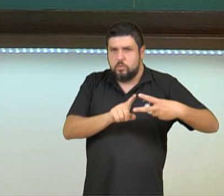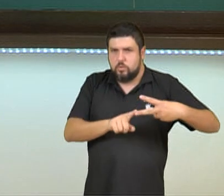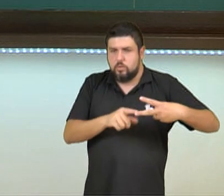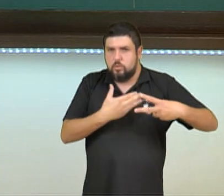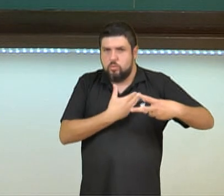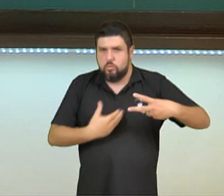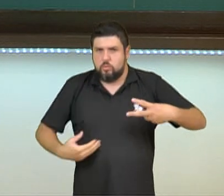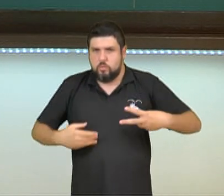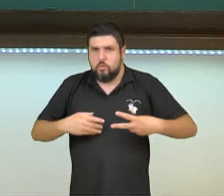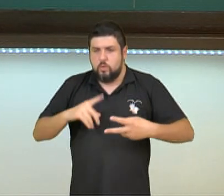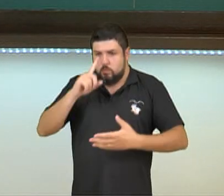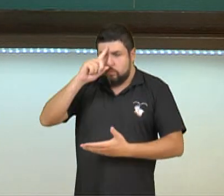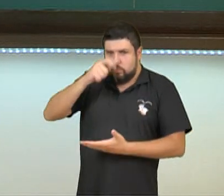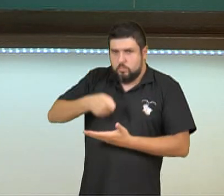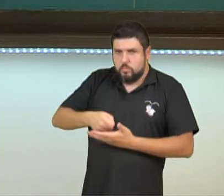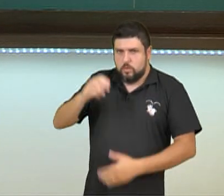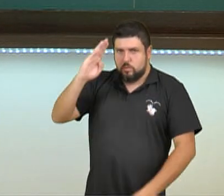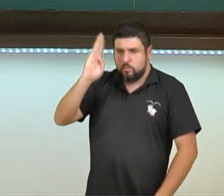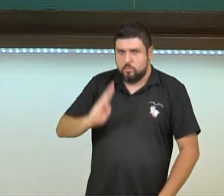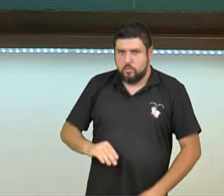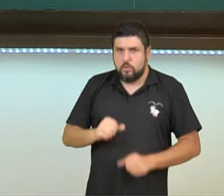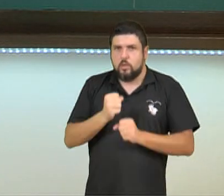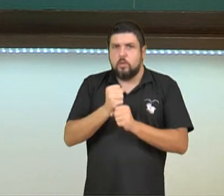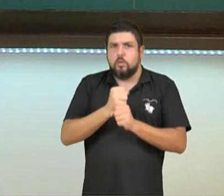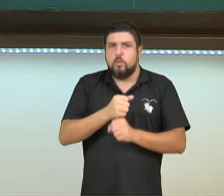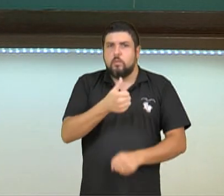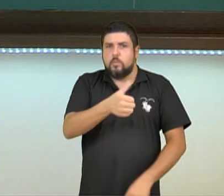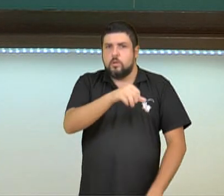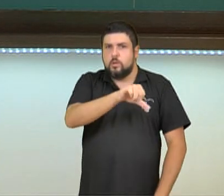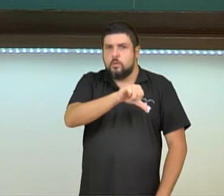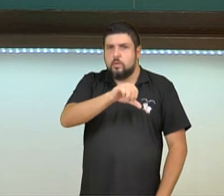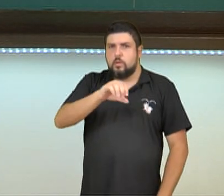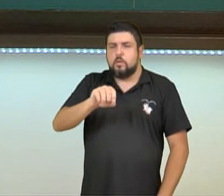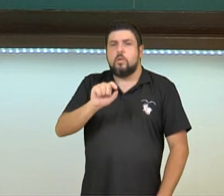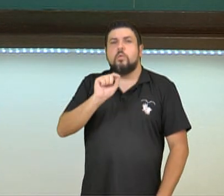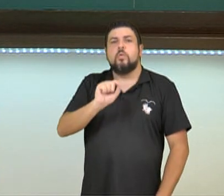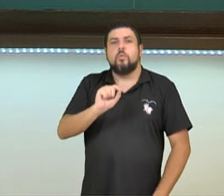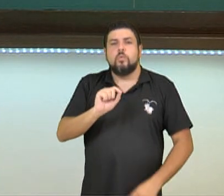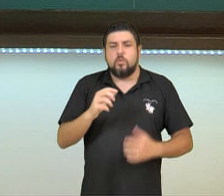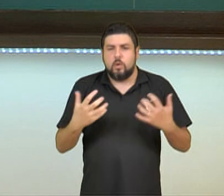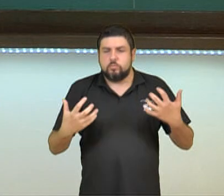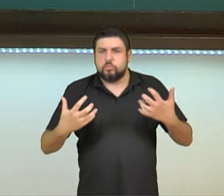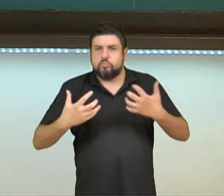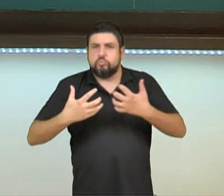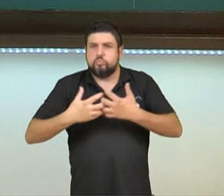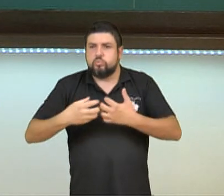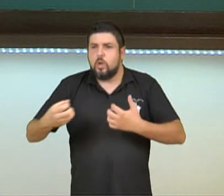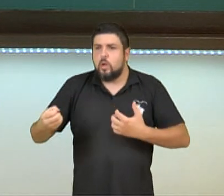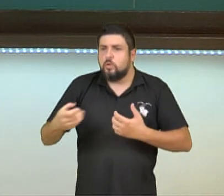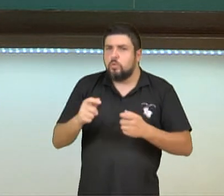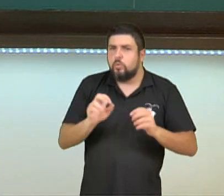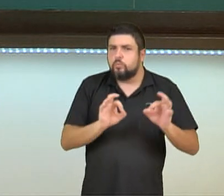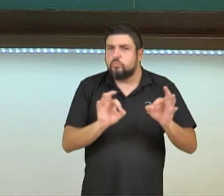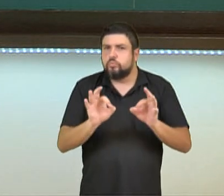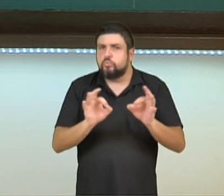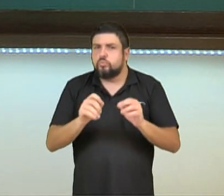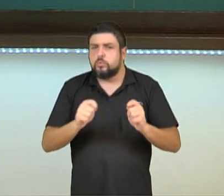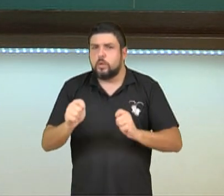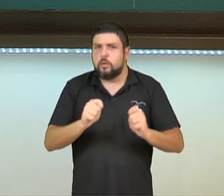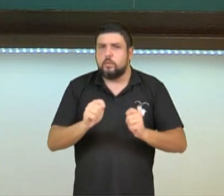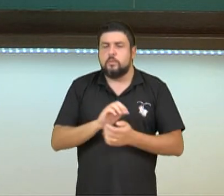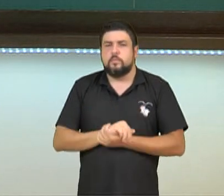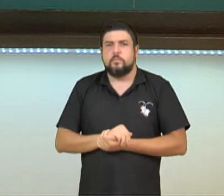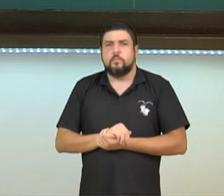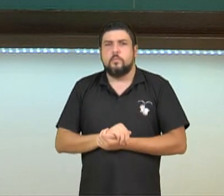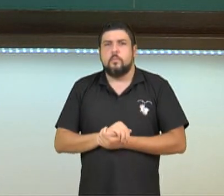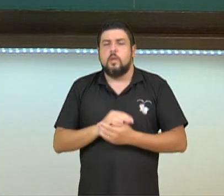governo brasileiro adotadas na década de 90 para se ajustar a essa nova ordem econômica. Então pense,